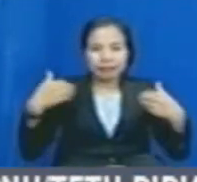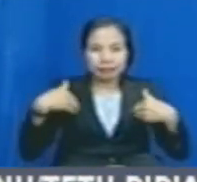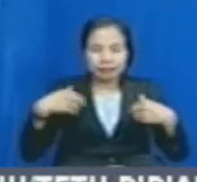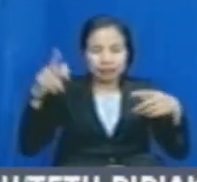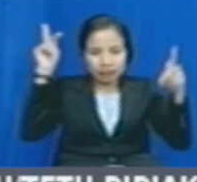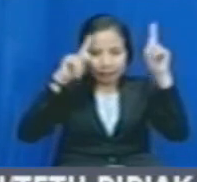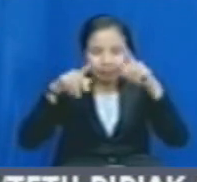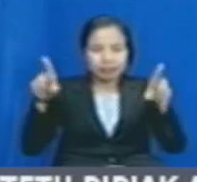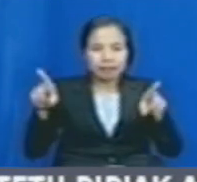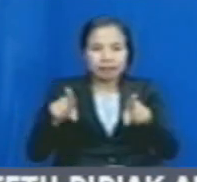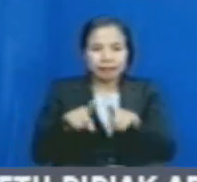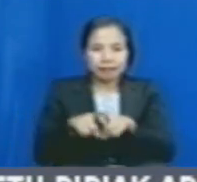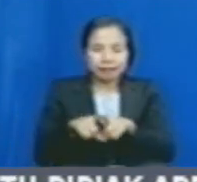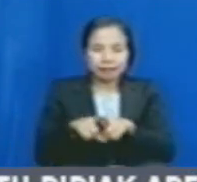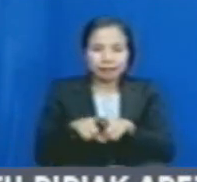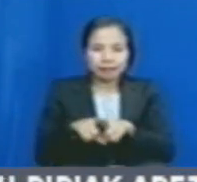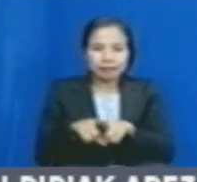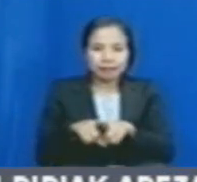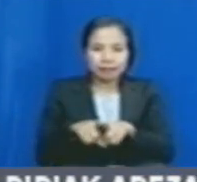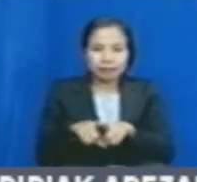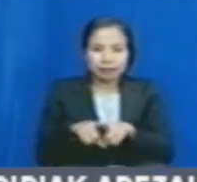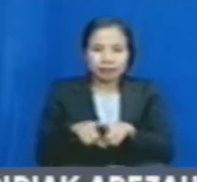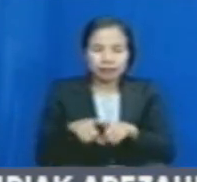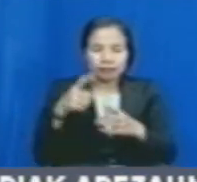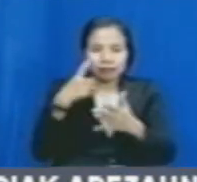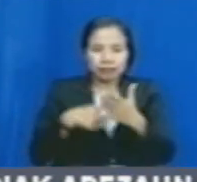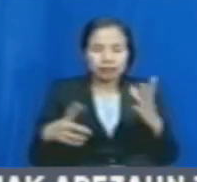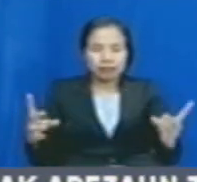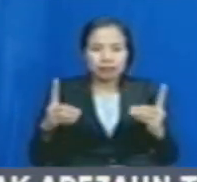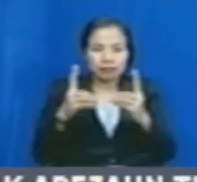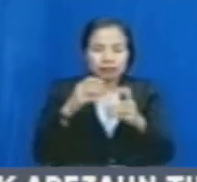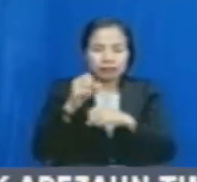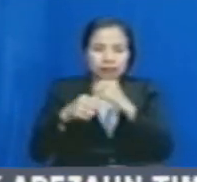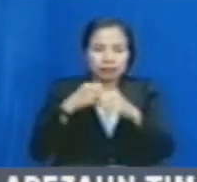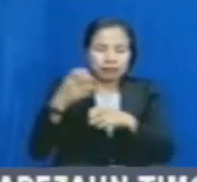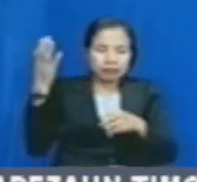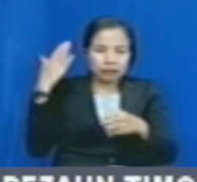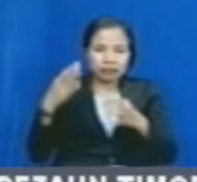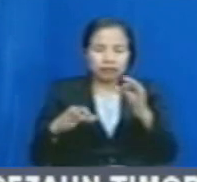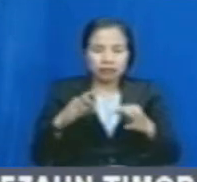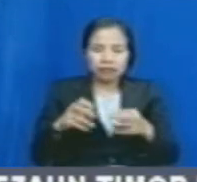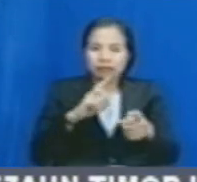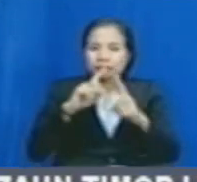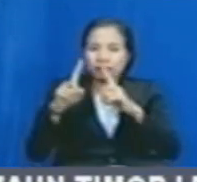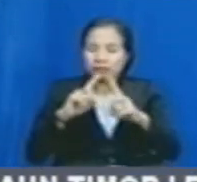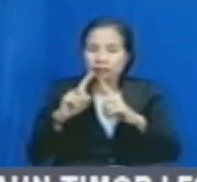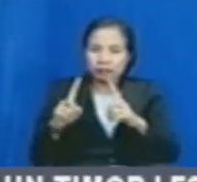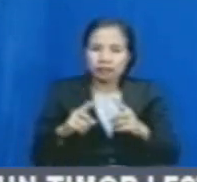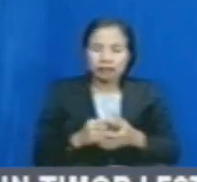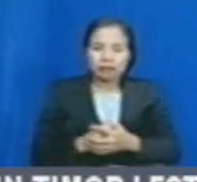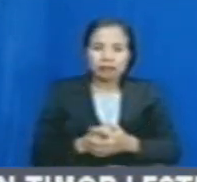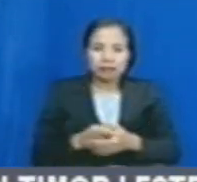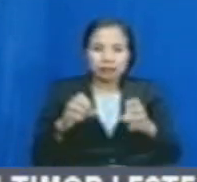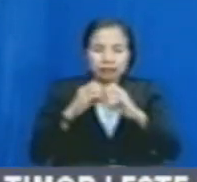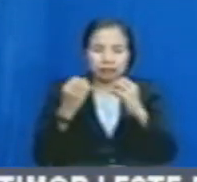anesan idêntico, anesan ho ser uma acontecida na hirakneba. Cara, que se interpretação se ONZ